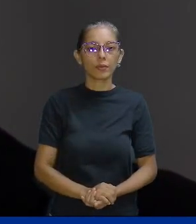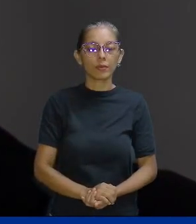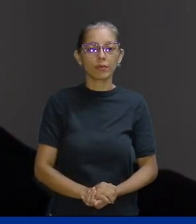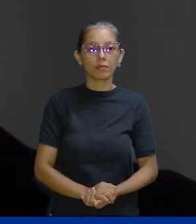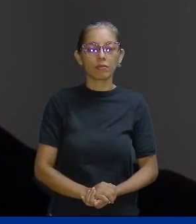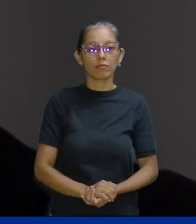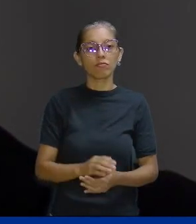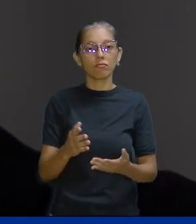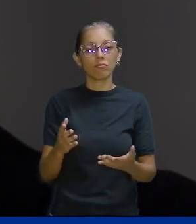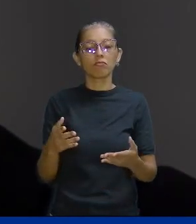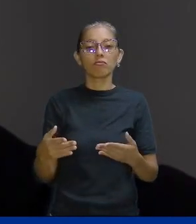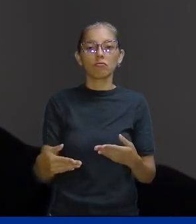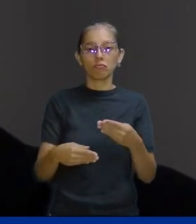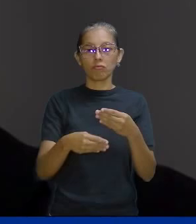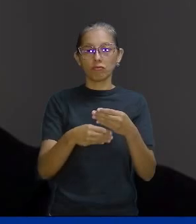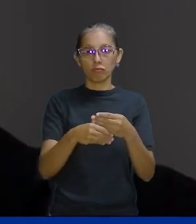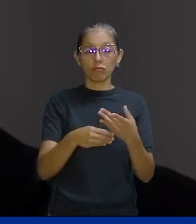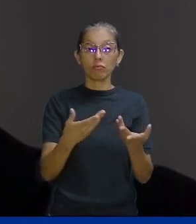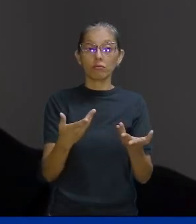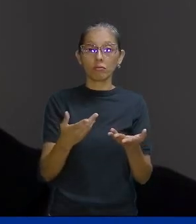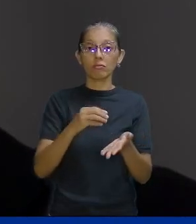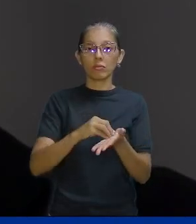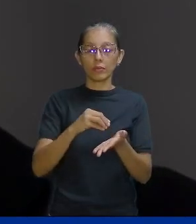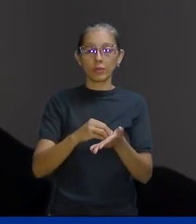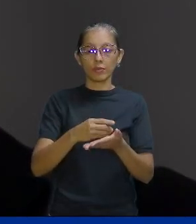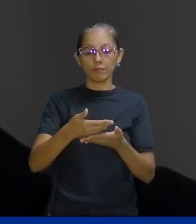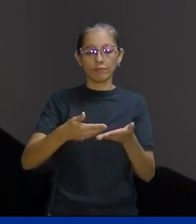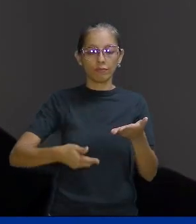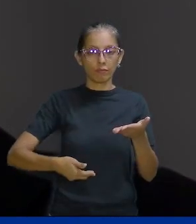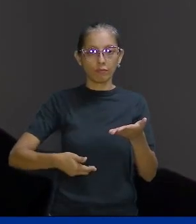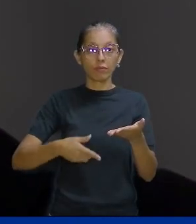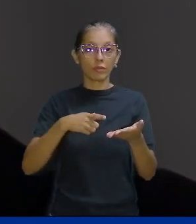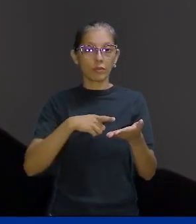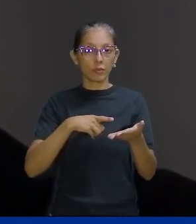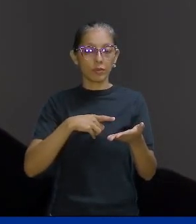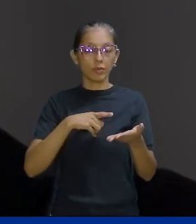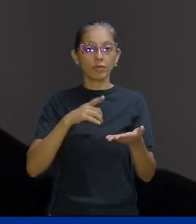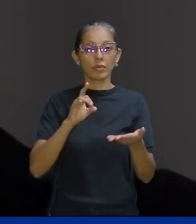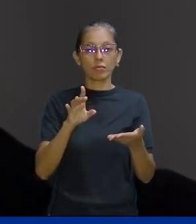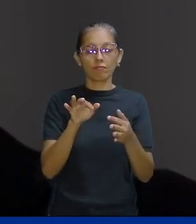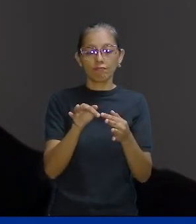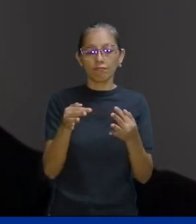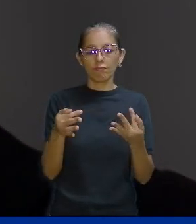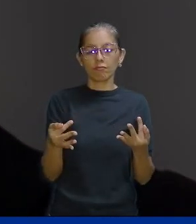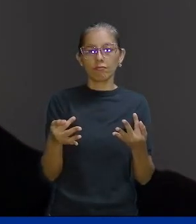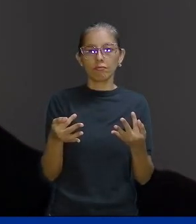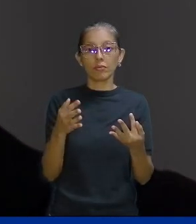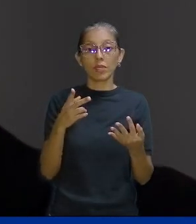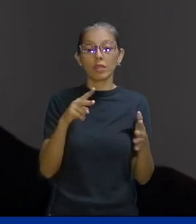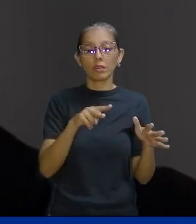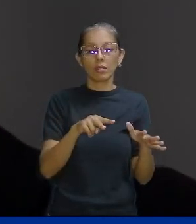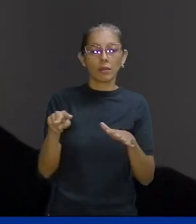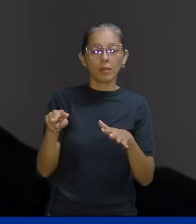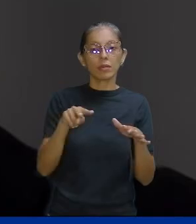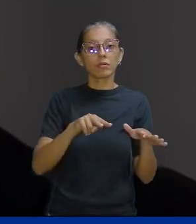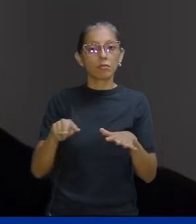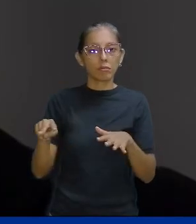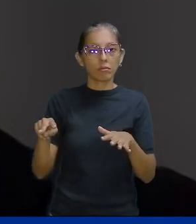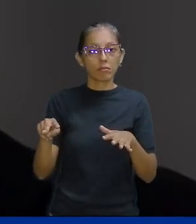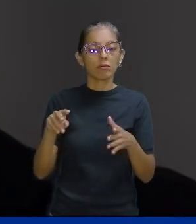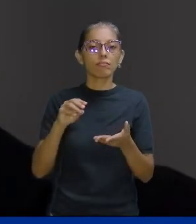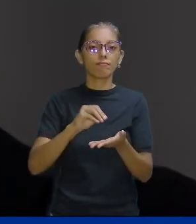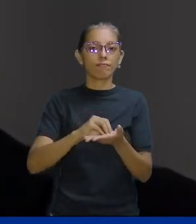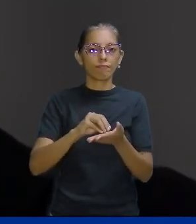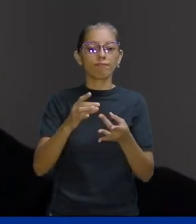descrição genérica do produto, sem indicar o volume e o valor dos combustíveis adquiridos semanalmente, conforme